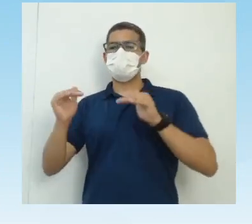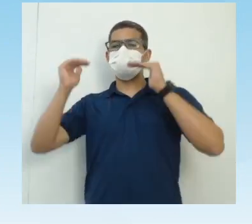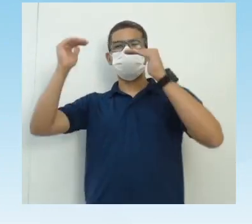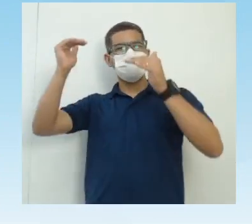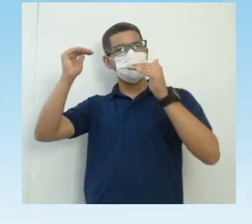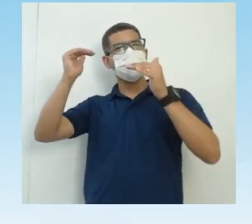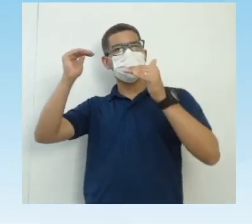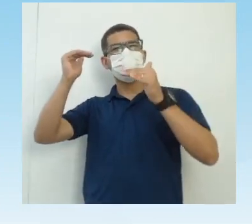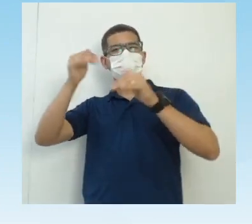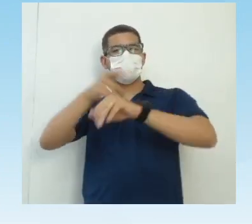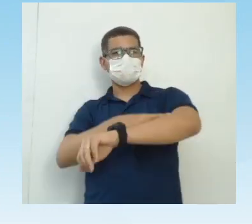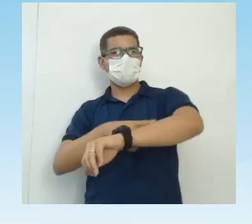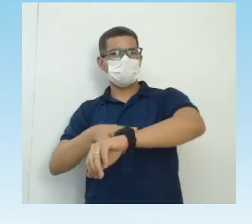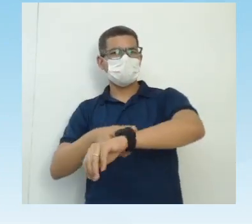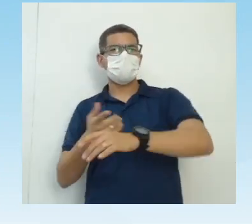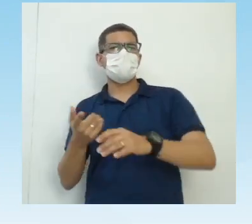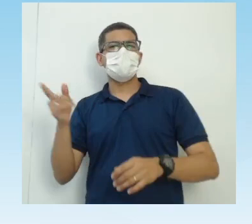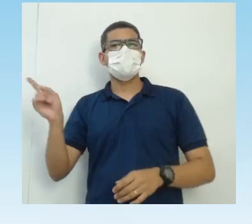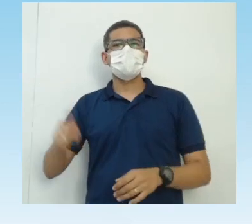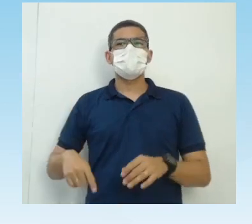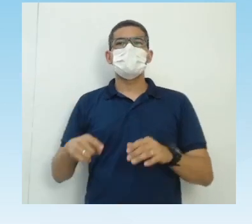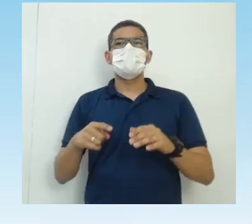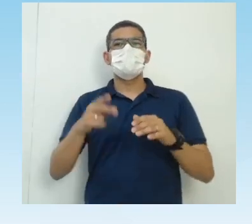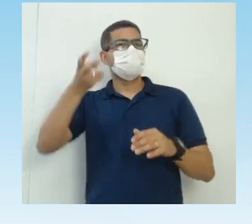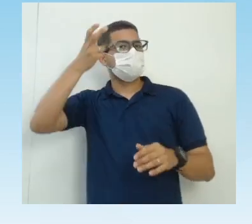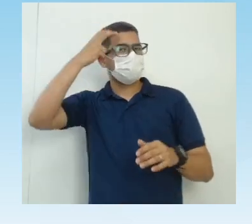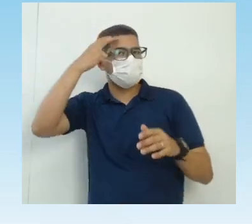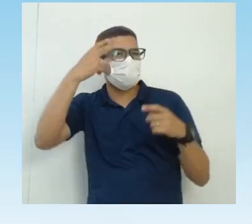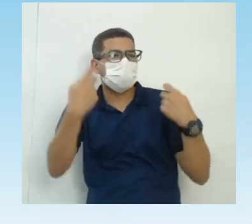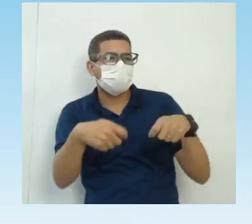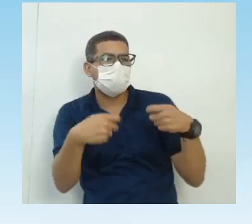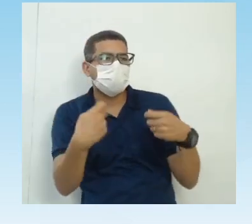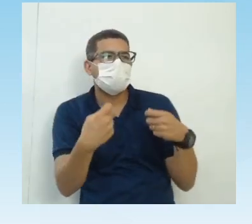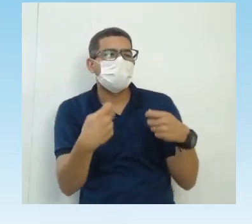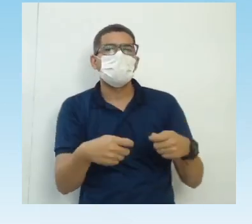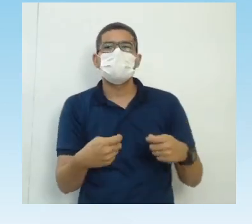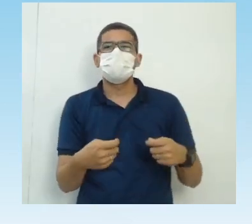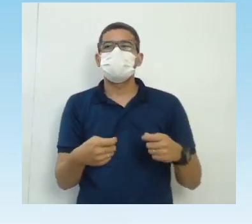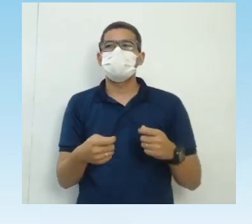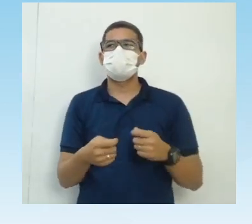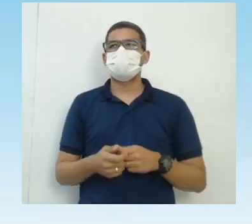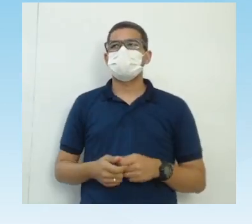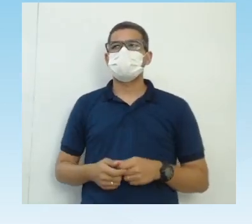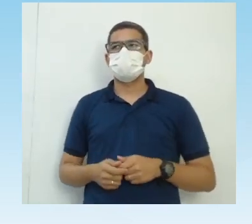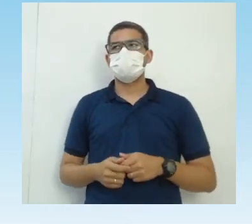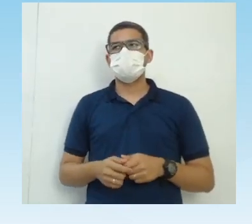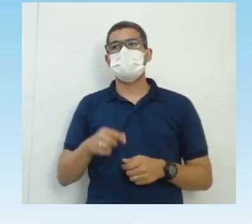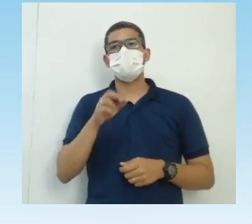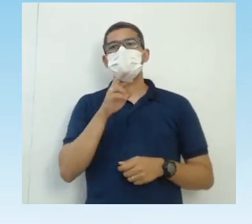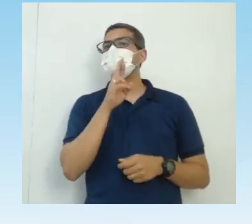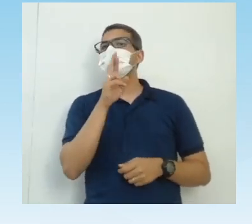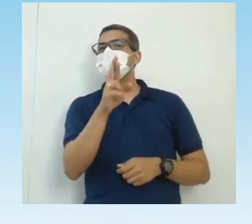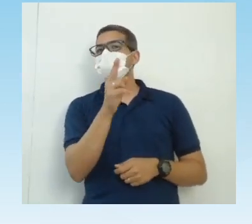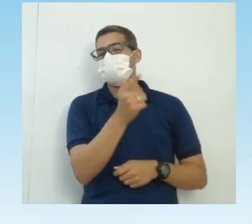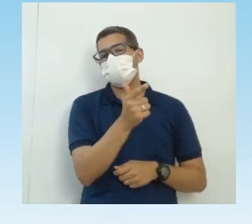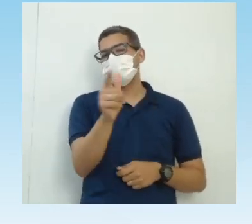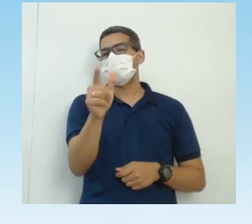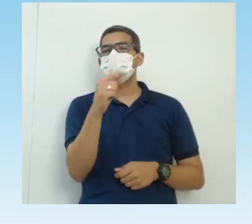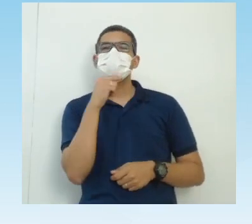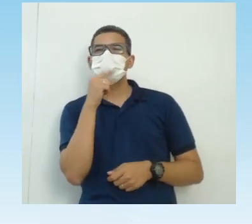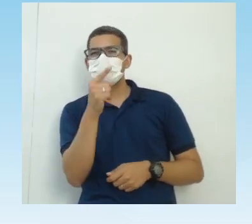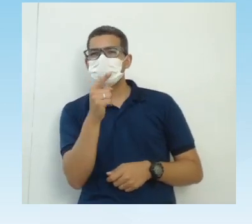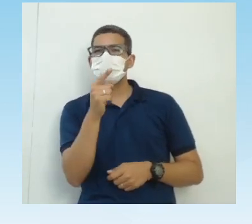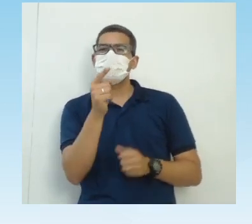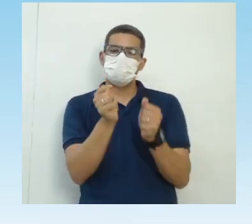superioridade racial e letra E, dependência cultural. Mesmo que você quisesse, você não conseguia responder outra alternativa que não